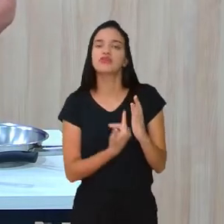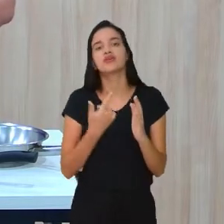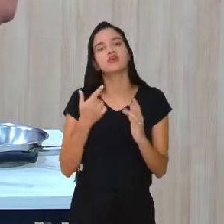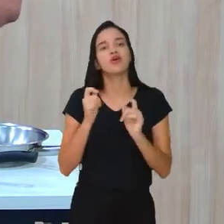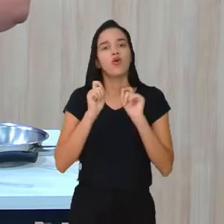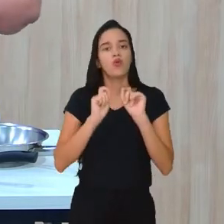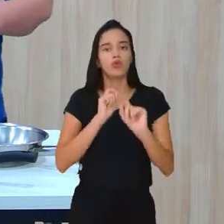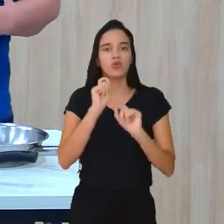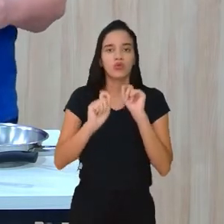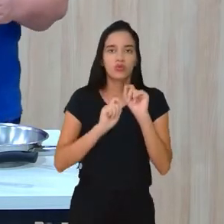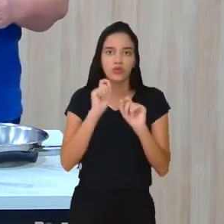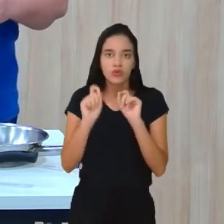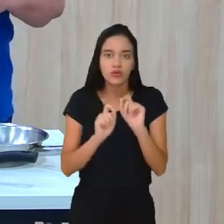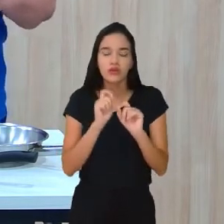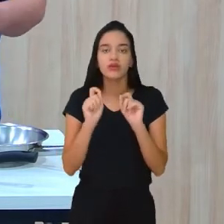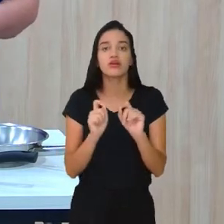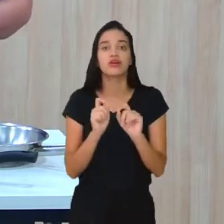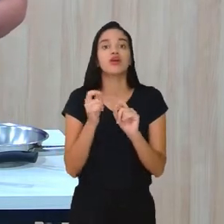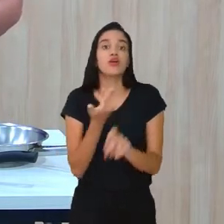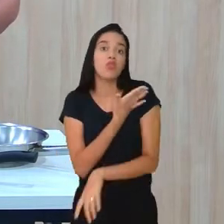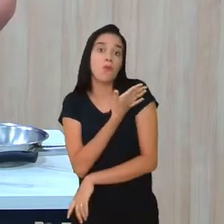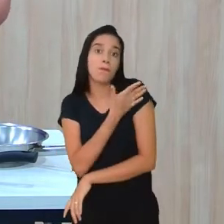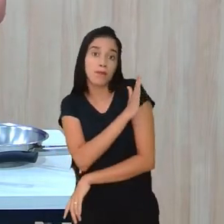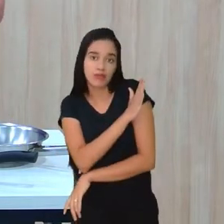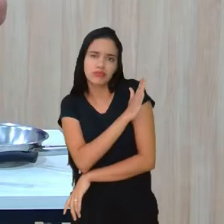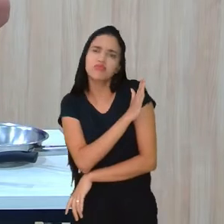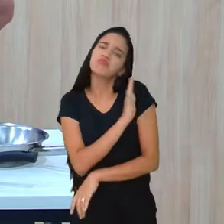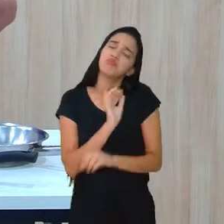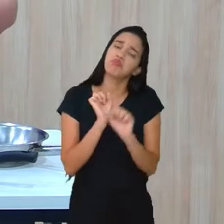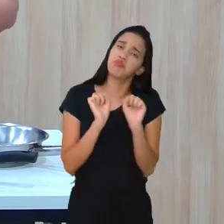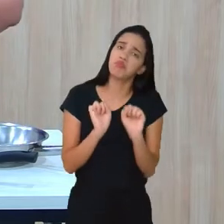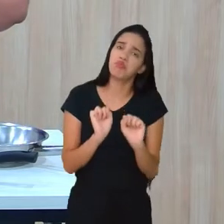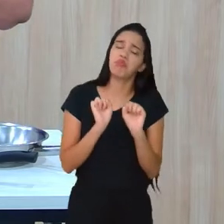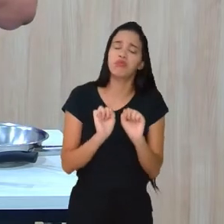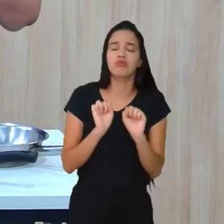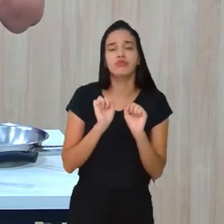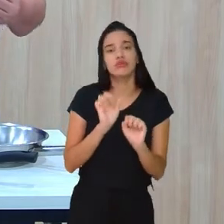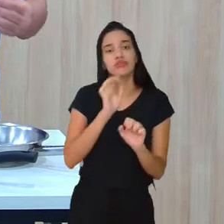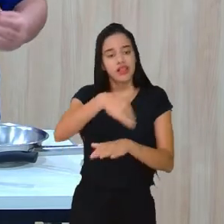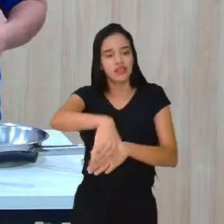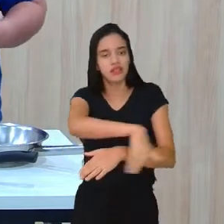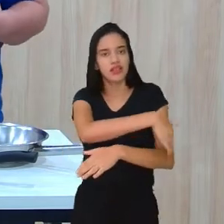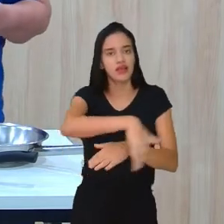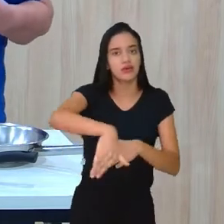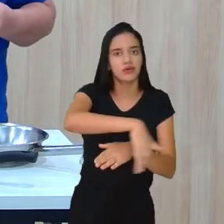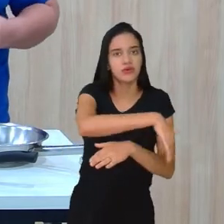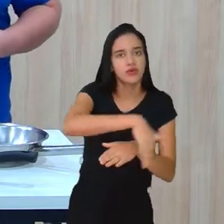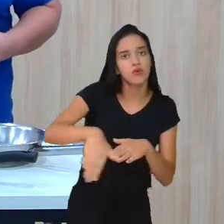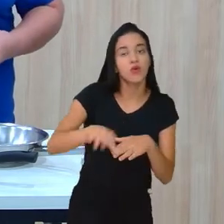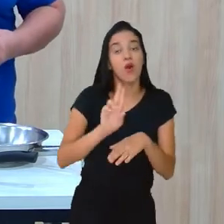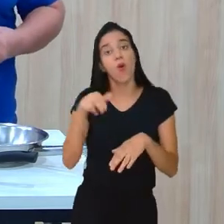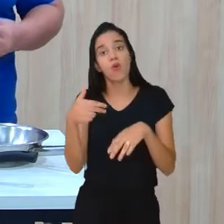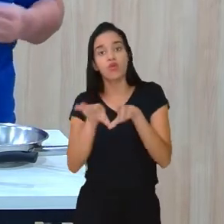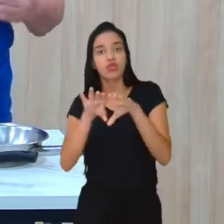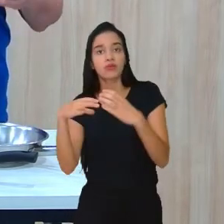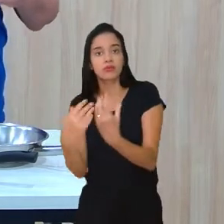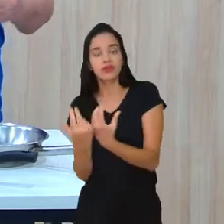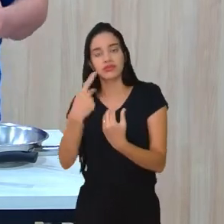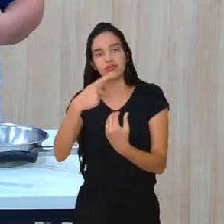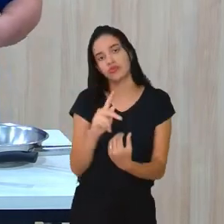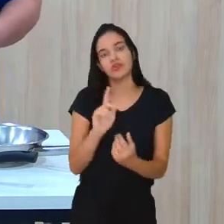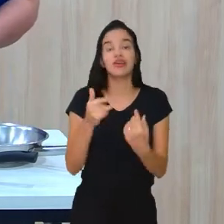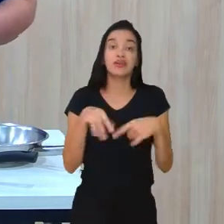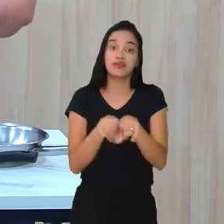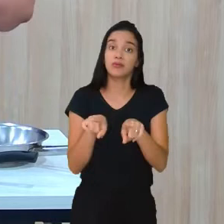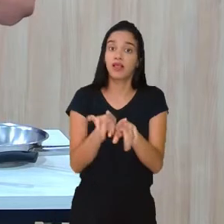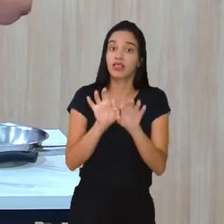bandeira, também a bandeira do preconceito. Possa ser que aí na rua de vocês, na comunidade de vocês, até mesmo